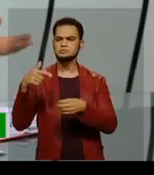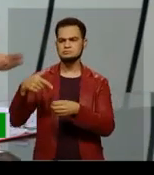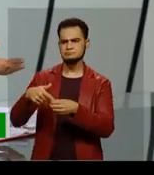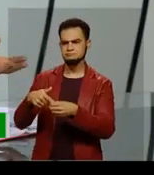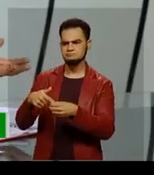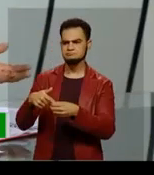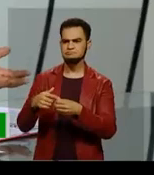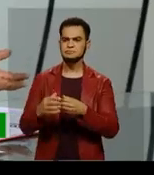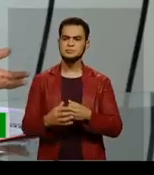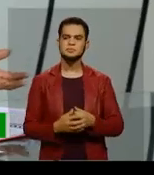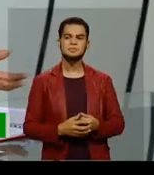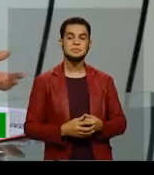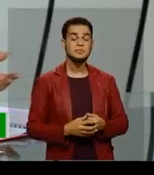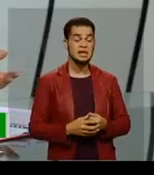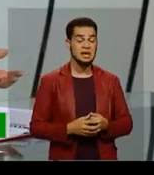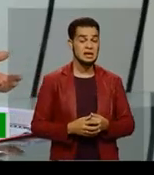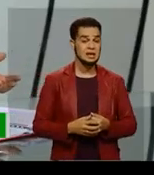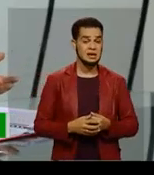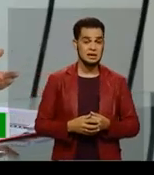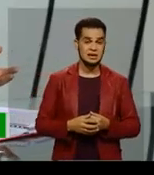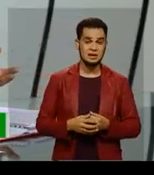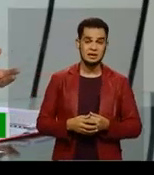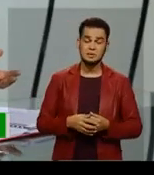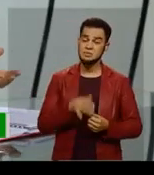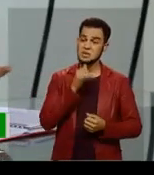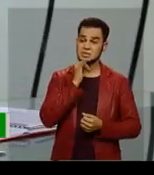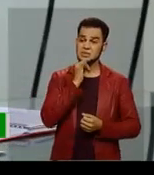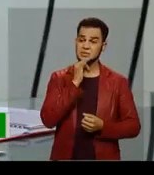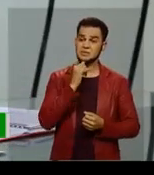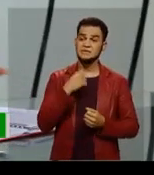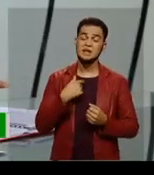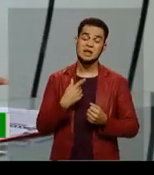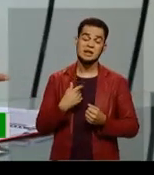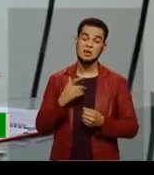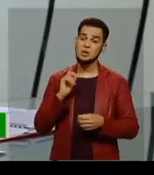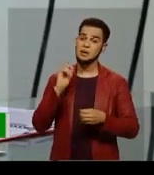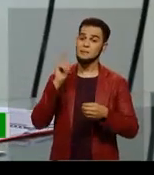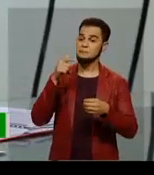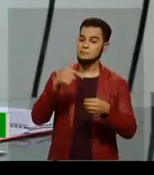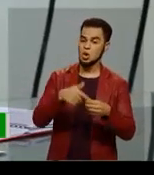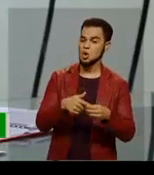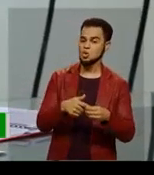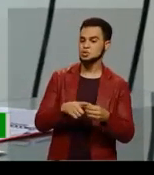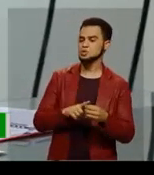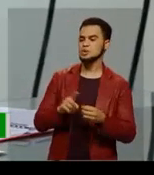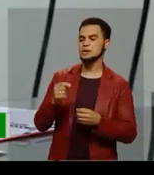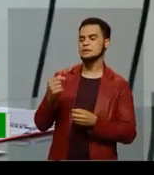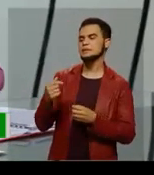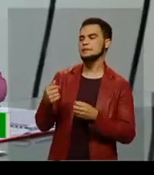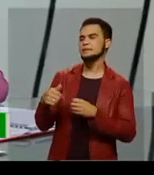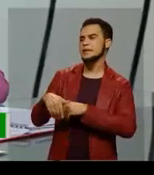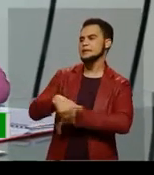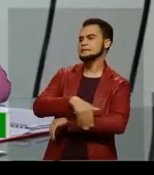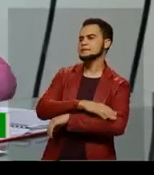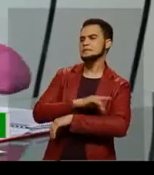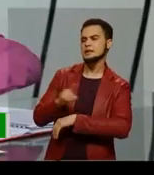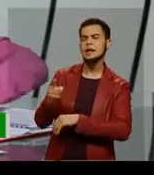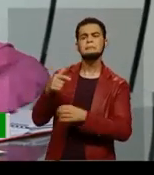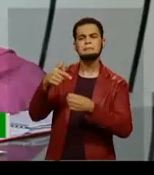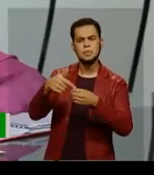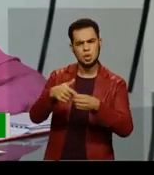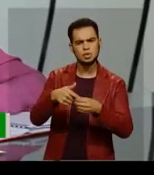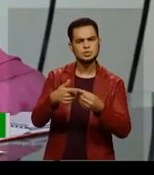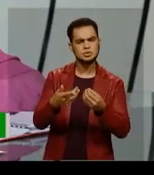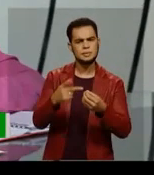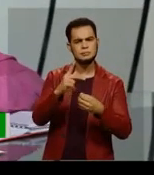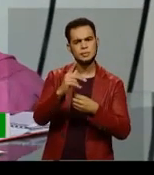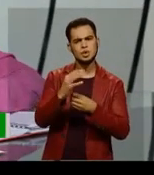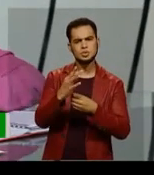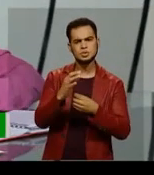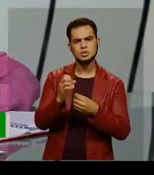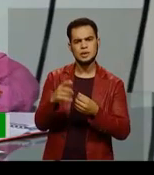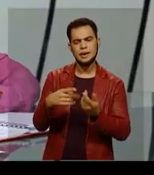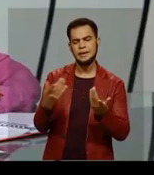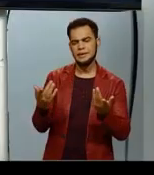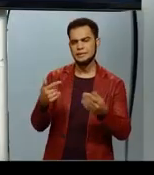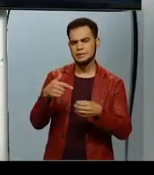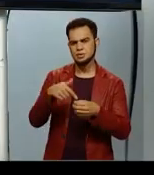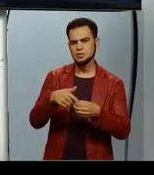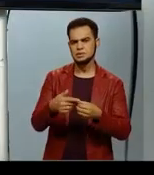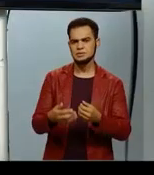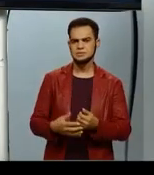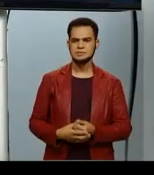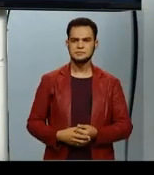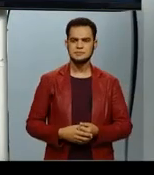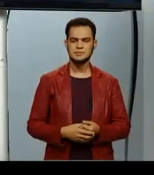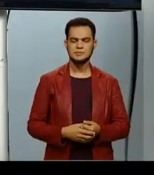meu carro no posto da esquina, tem ambiguidade? Não tem. É um posto de gasolina. Vamos para a próxima, que também